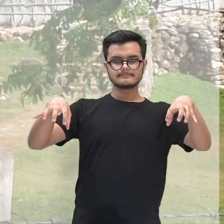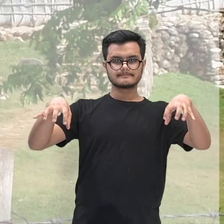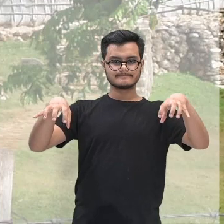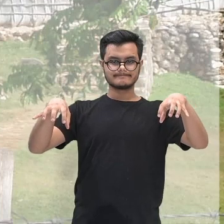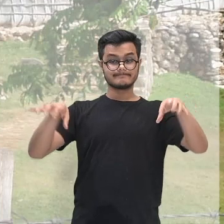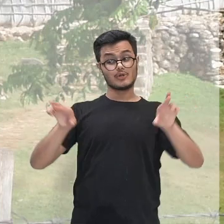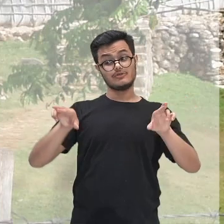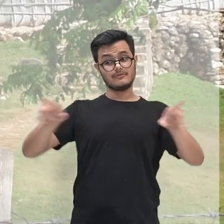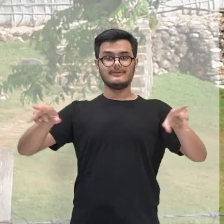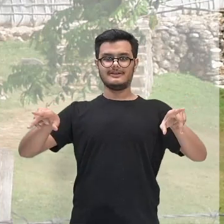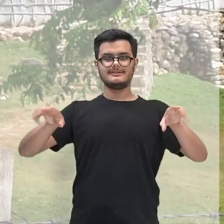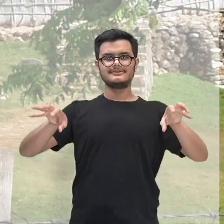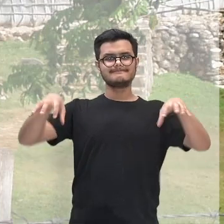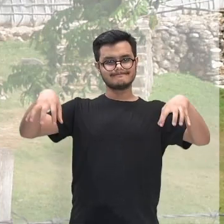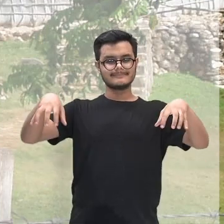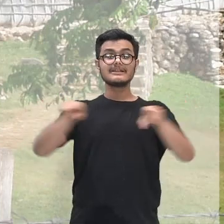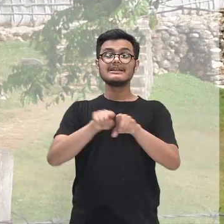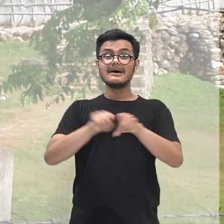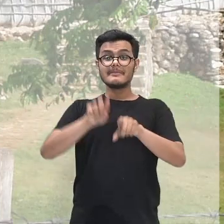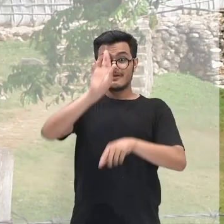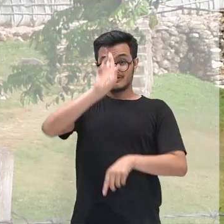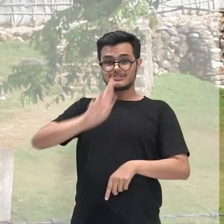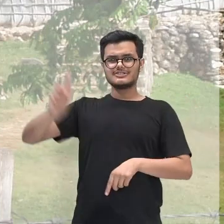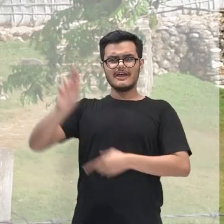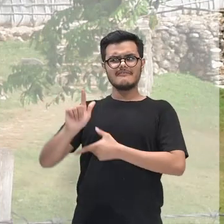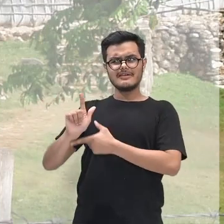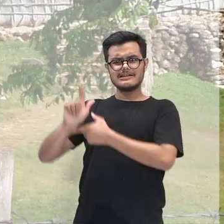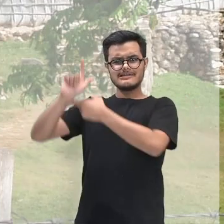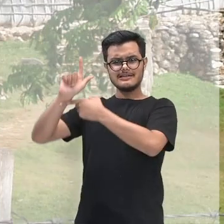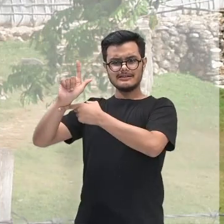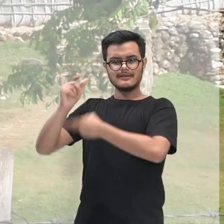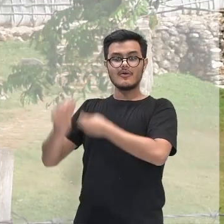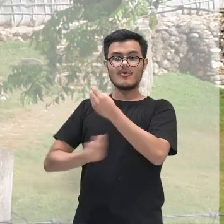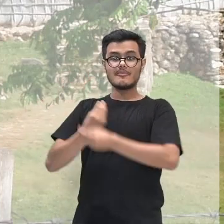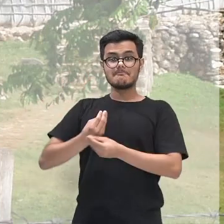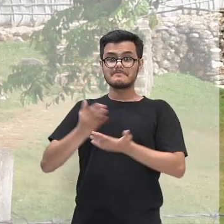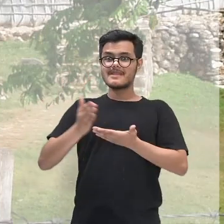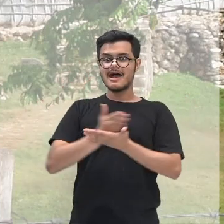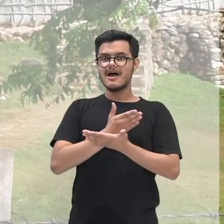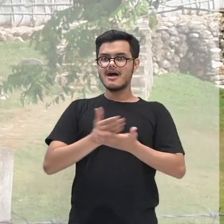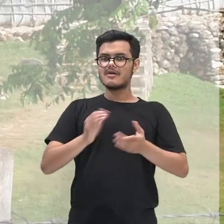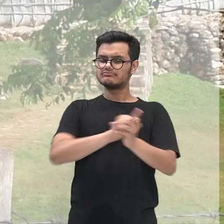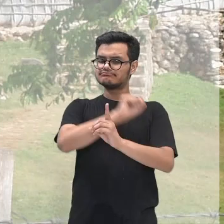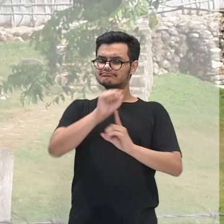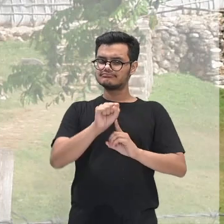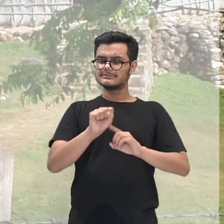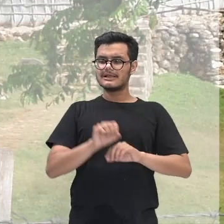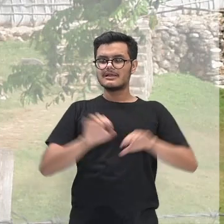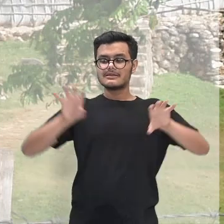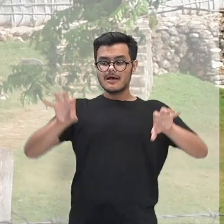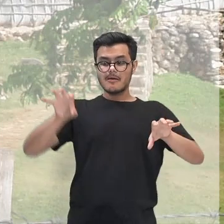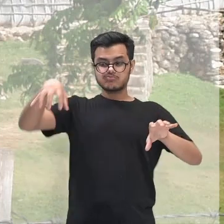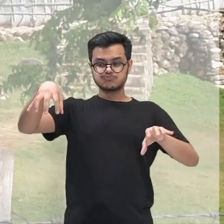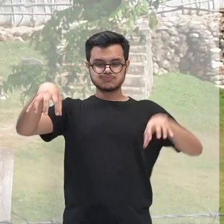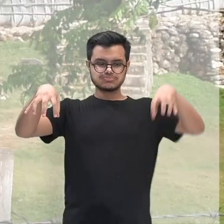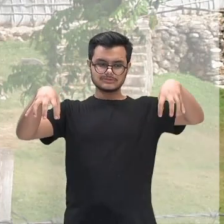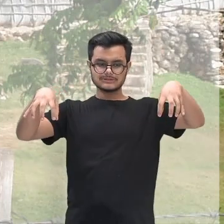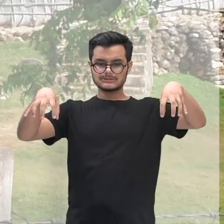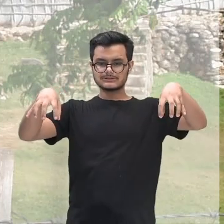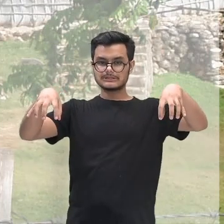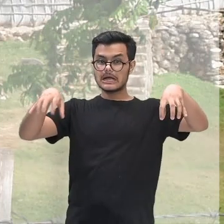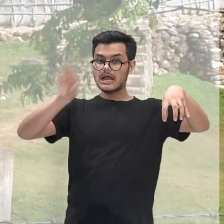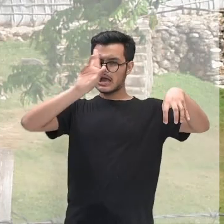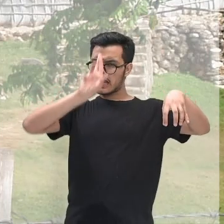e formas de governança. Em muitas dessas sociedades, em muitos desses grupos, os